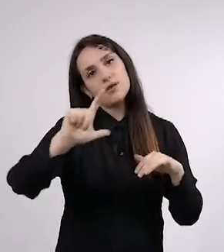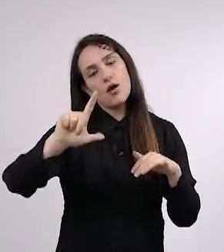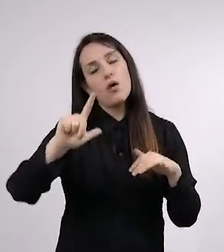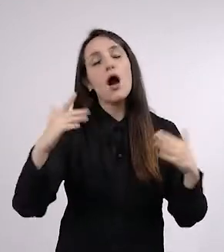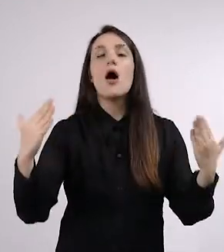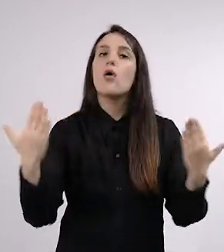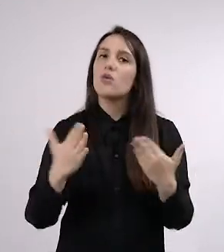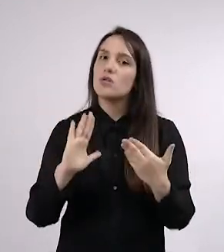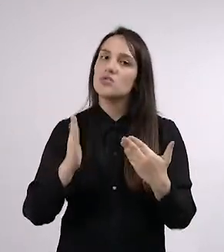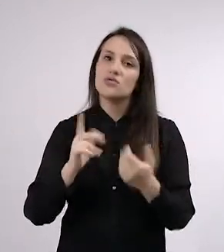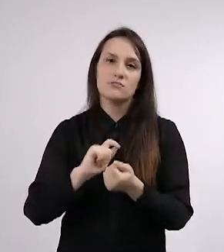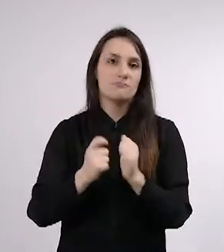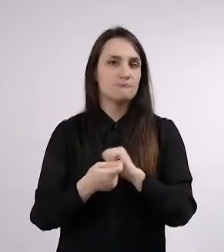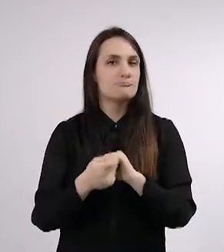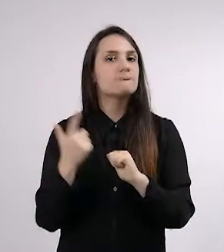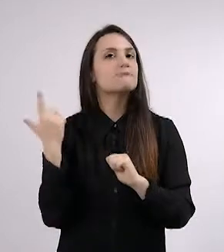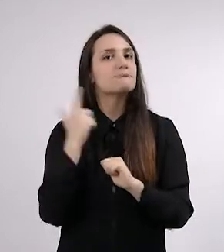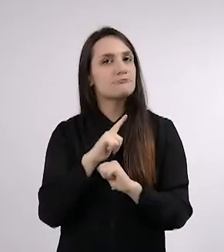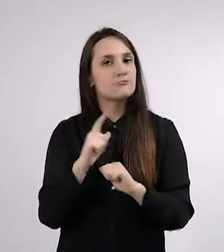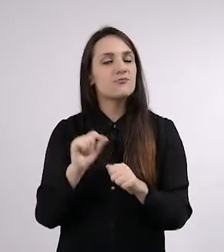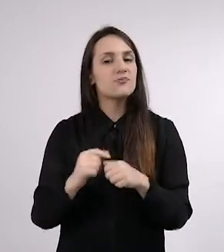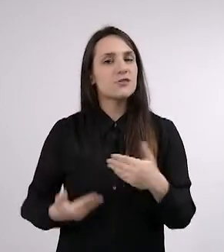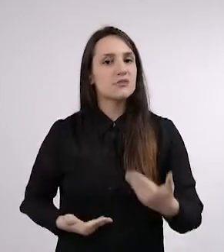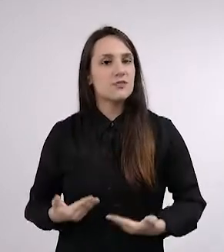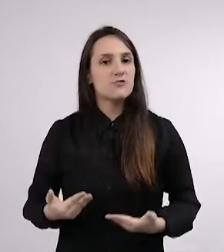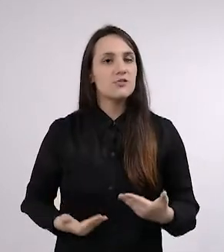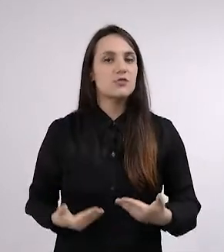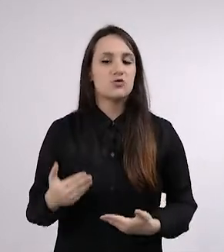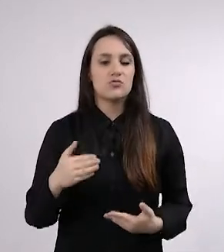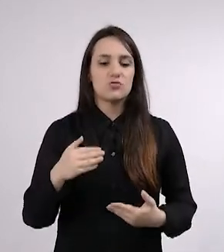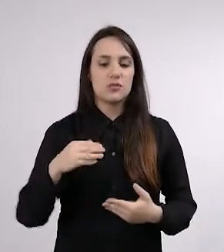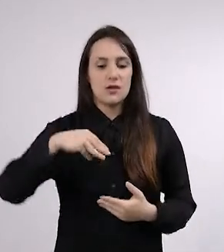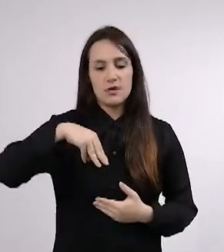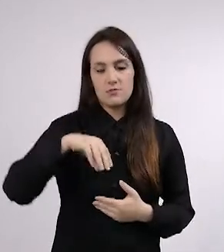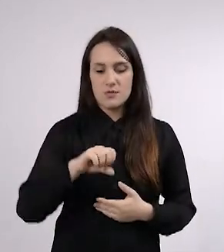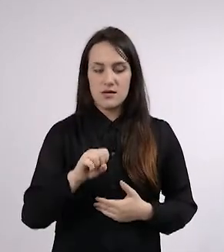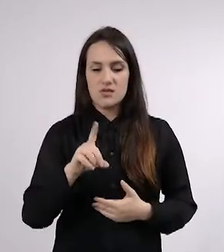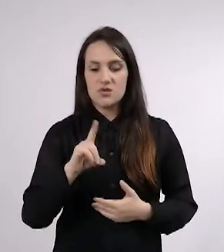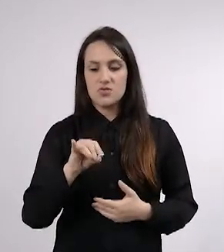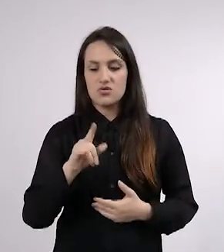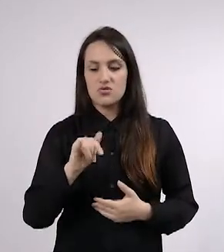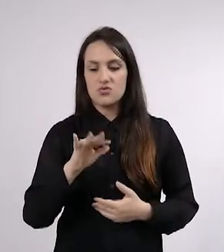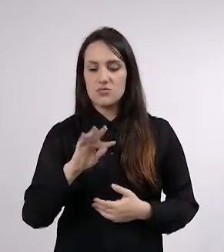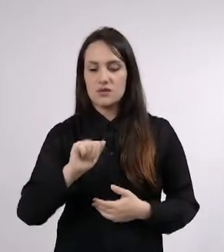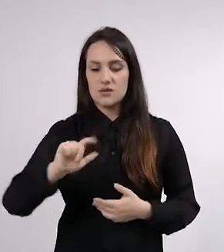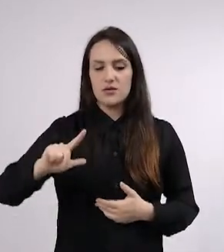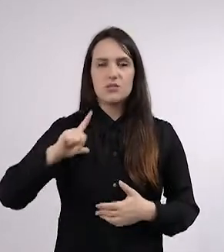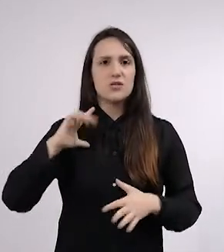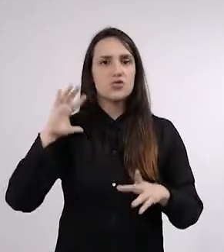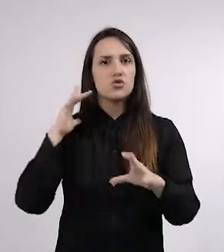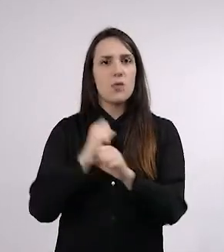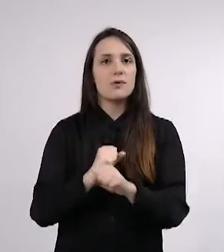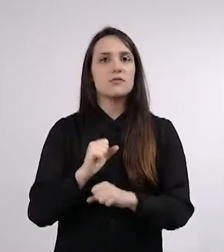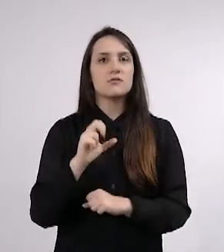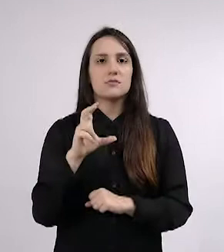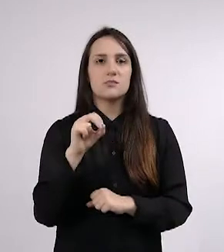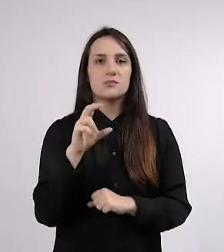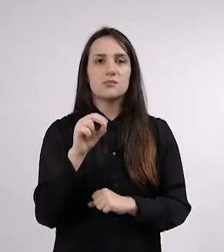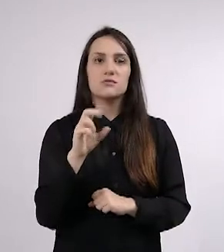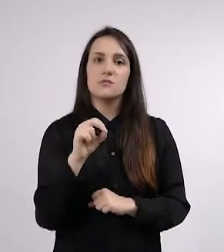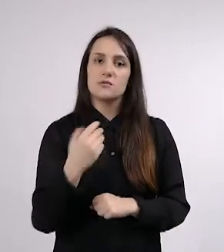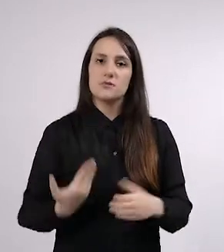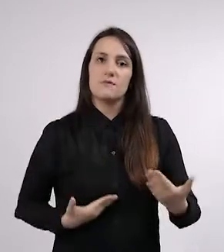em função da pandemia, o lançamento desse serviço, o MS Digital. Hoje são mais de 50 serviços no celular,